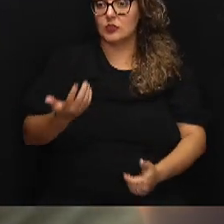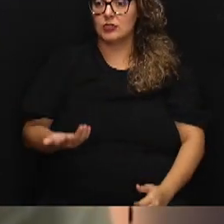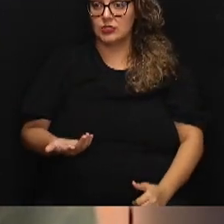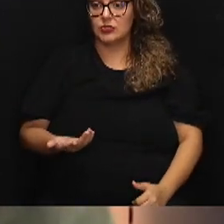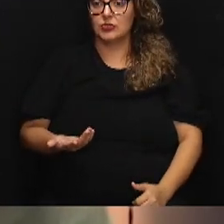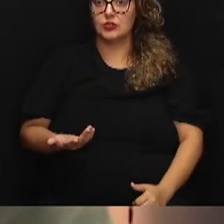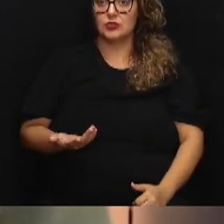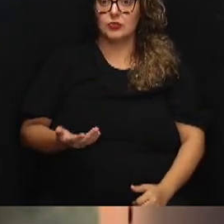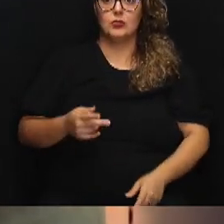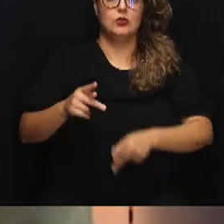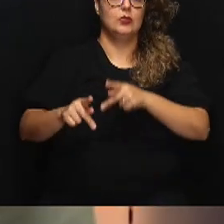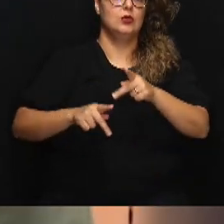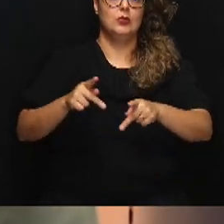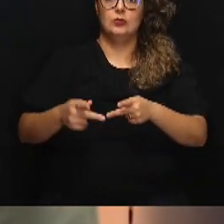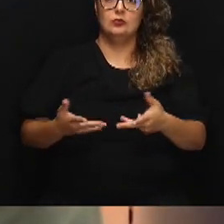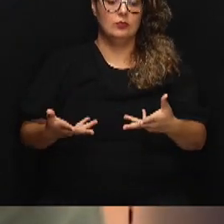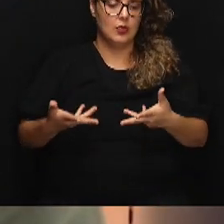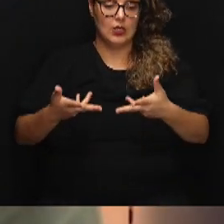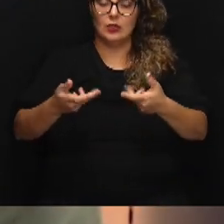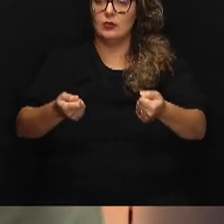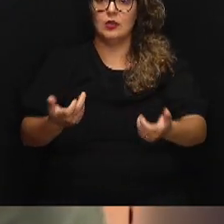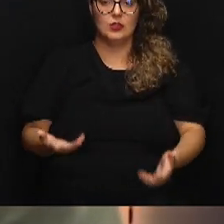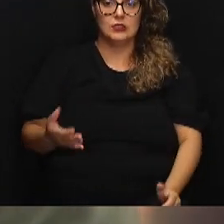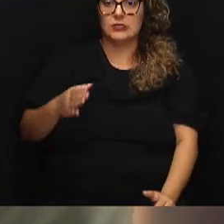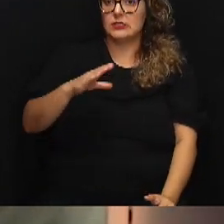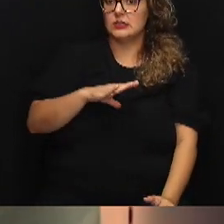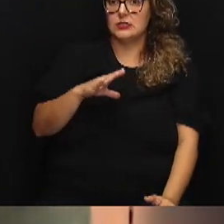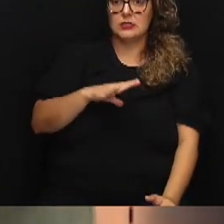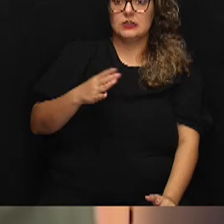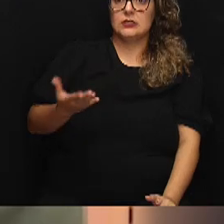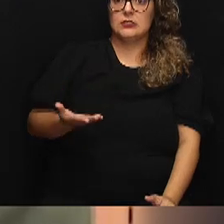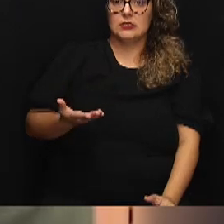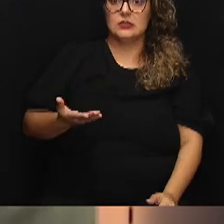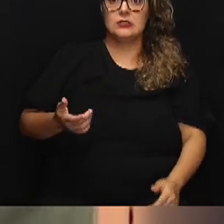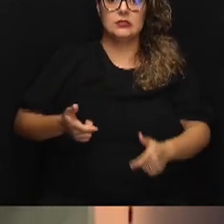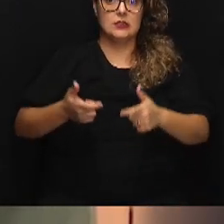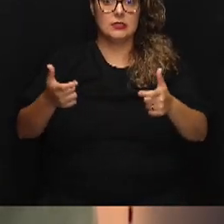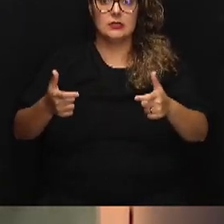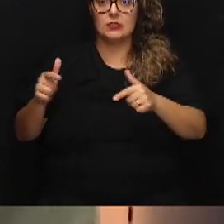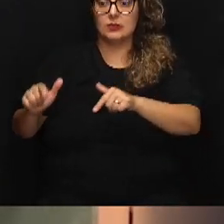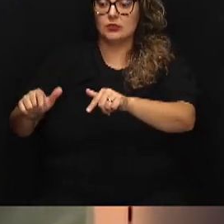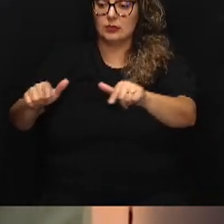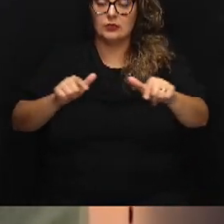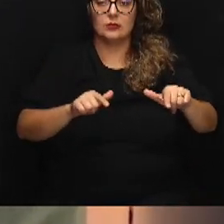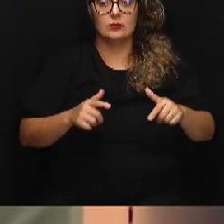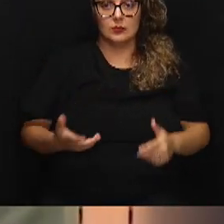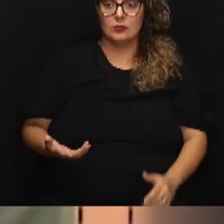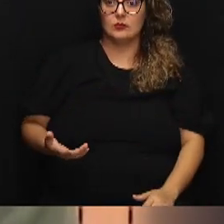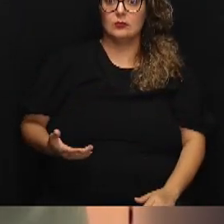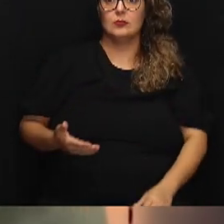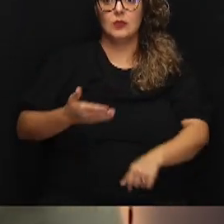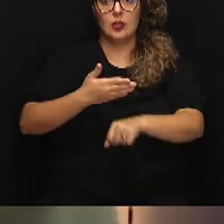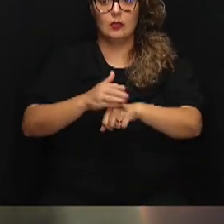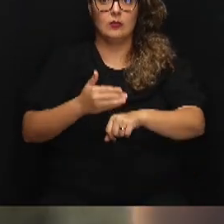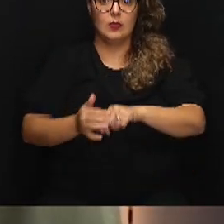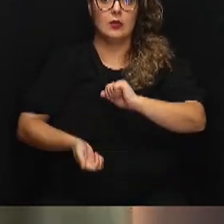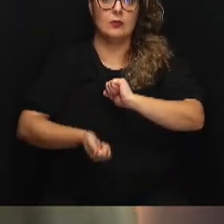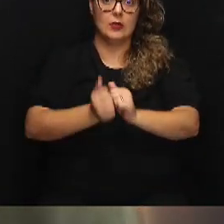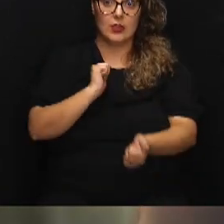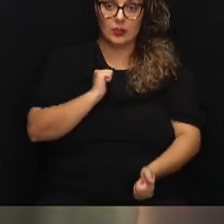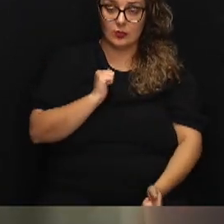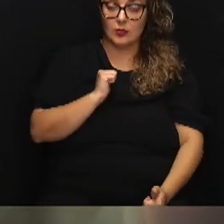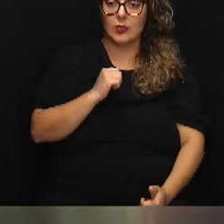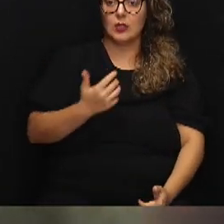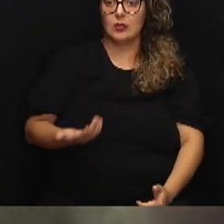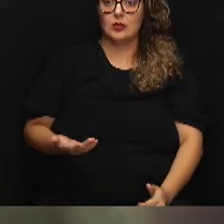O público incrível, a cidade tem grandes locações, grandes lugares para a prática esportiva. A